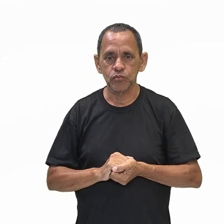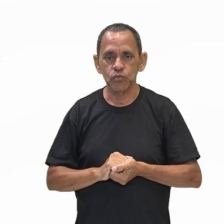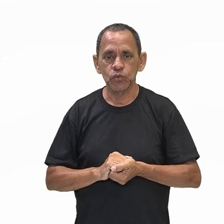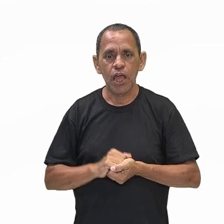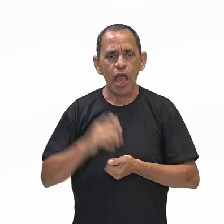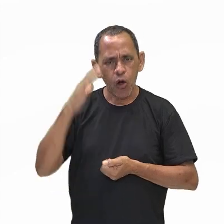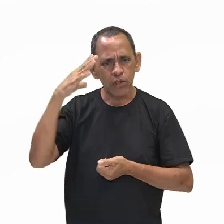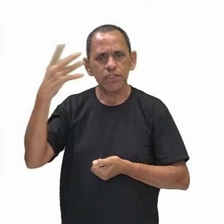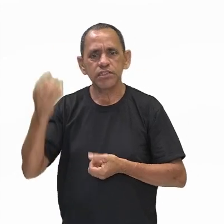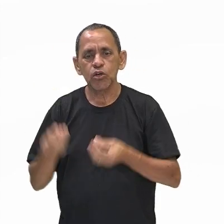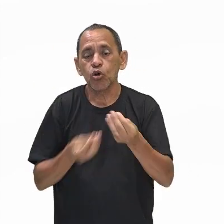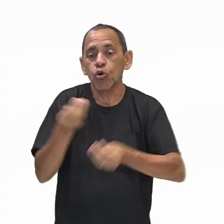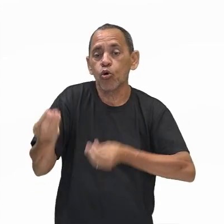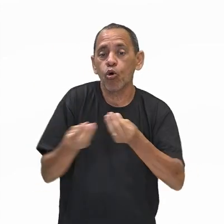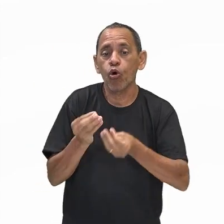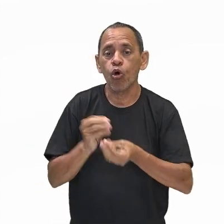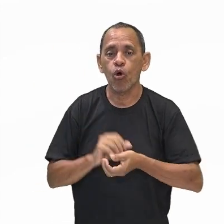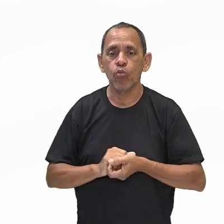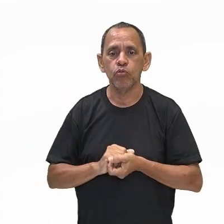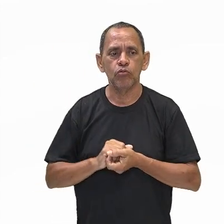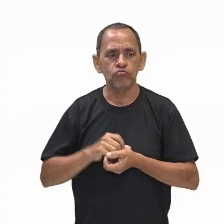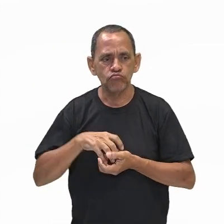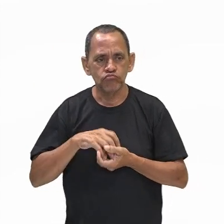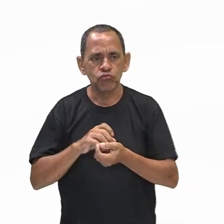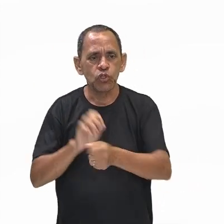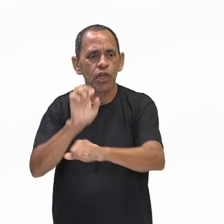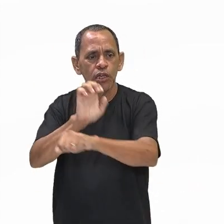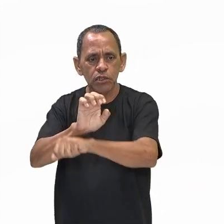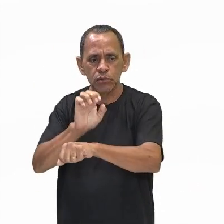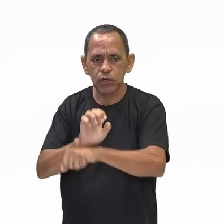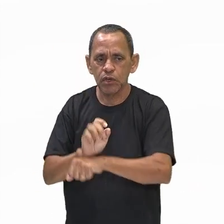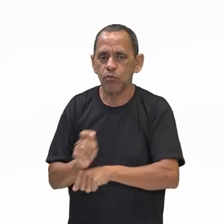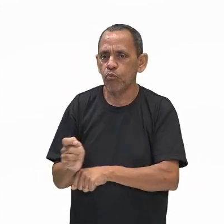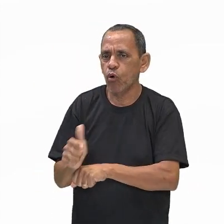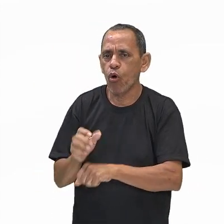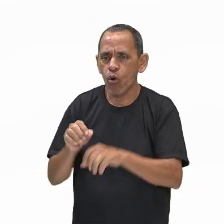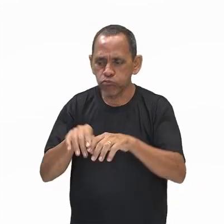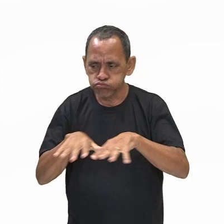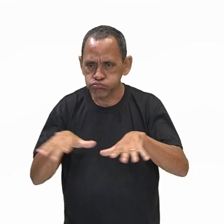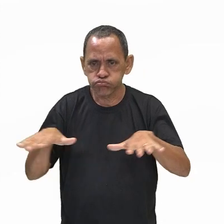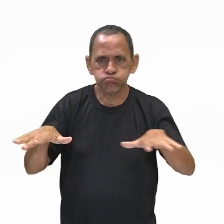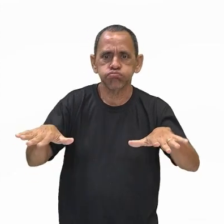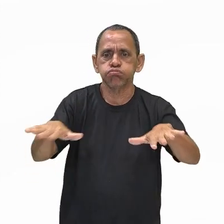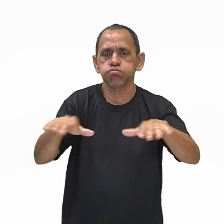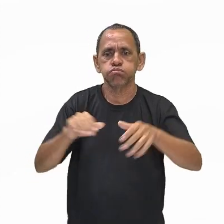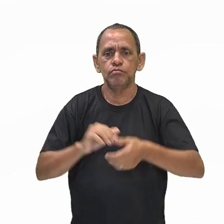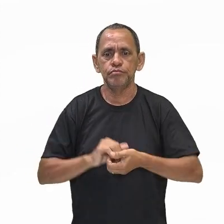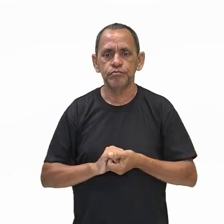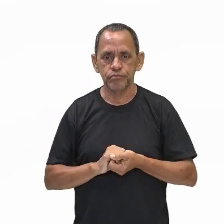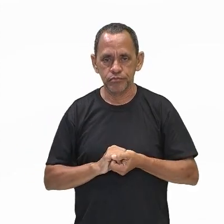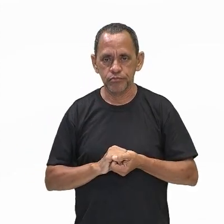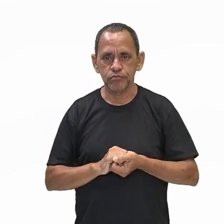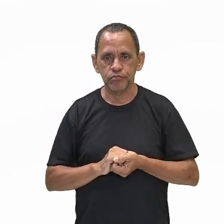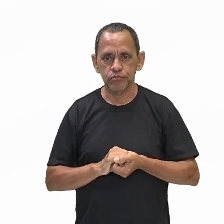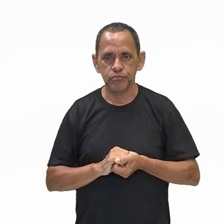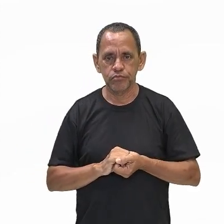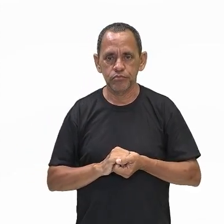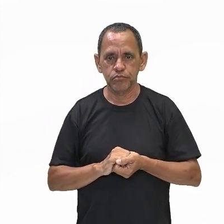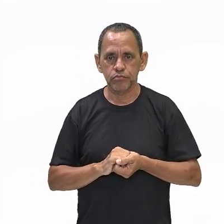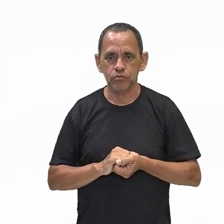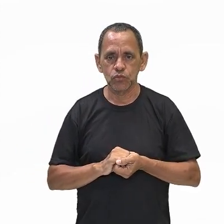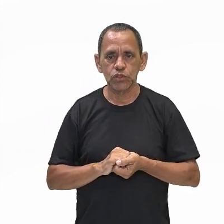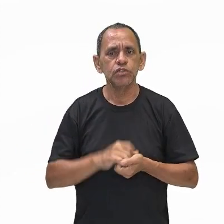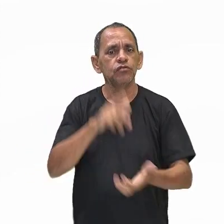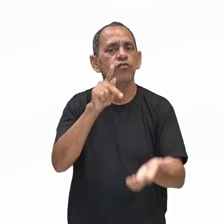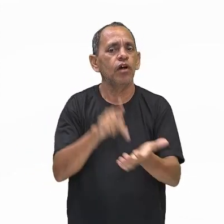muito esparsa. Então, isso faz com que haja com que haja, então, justamente que